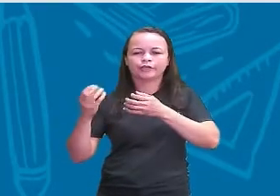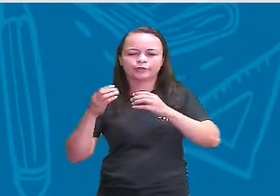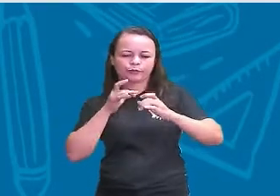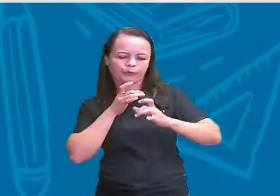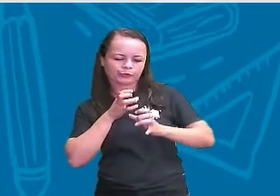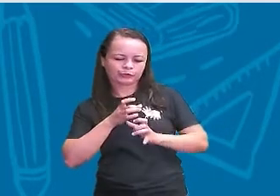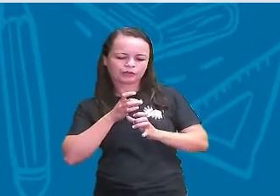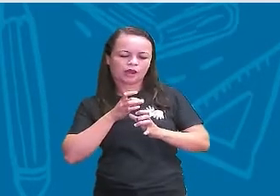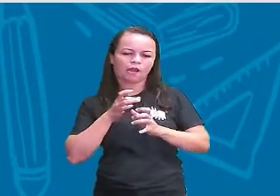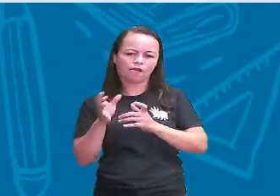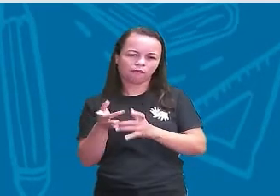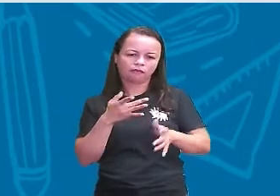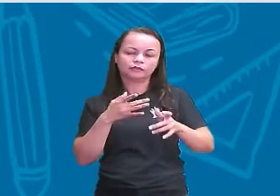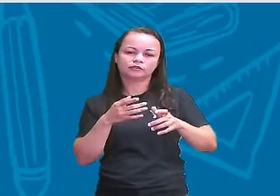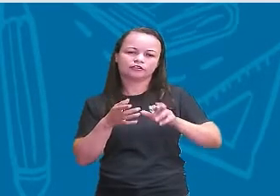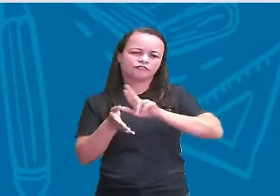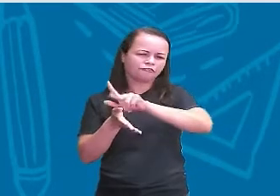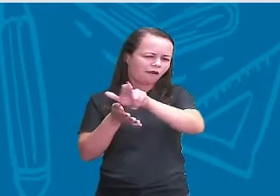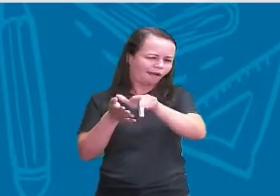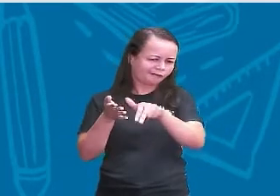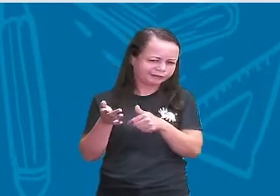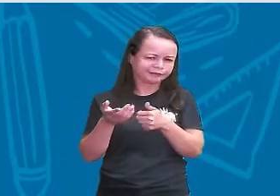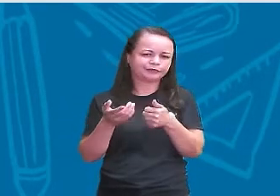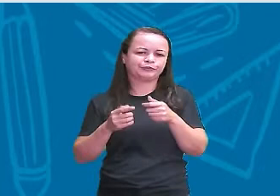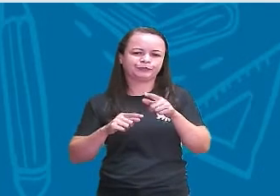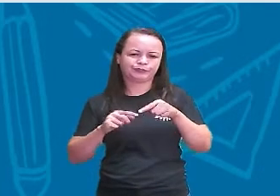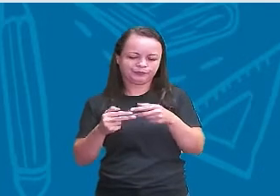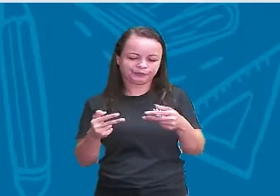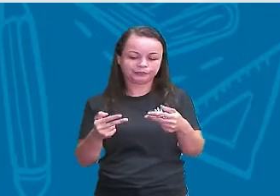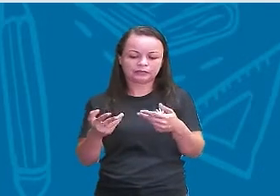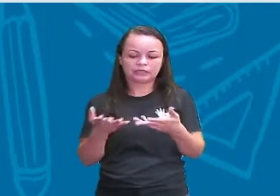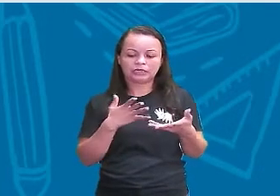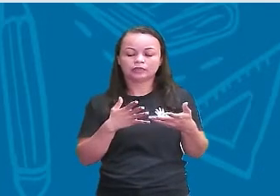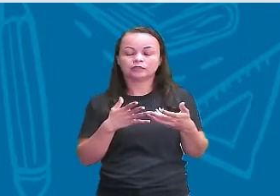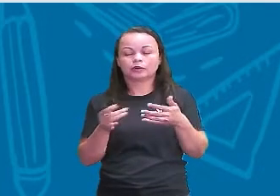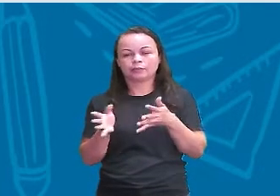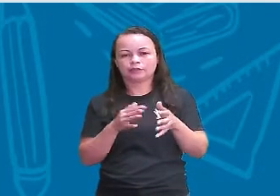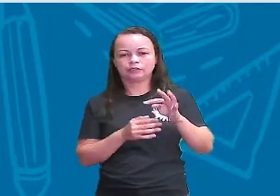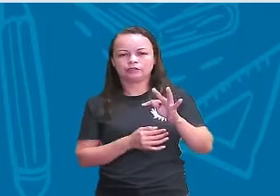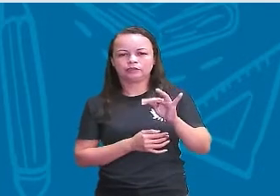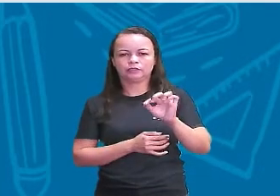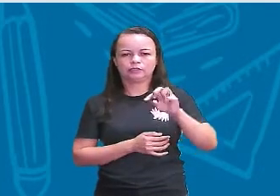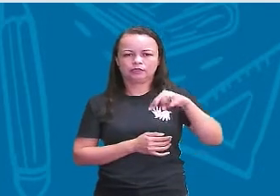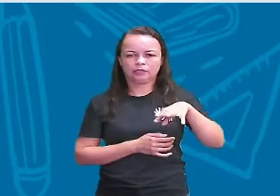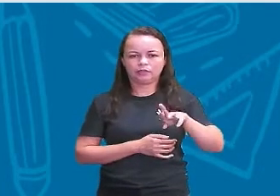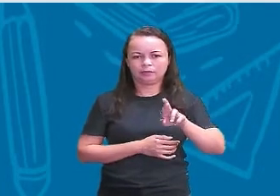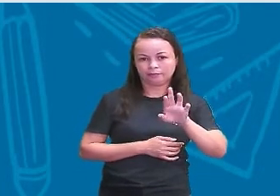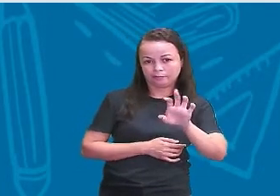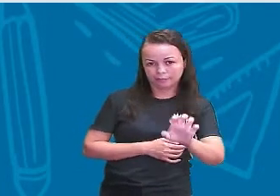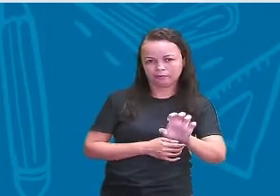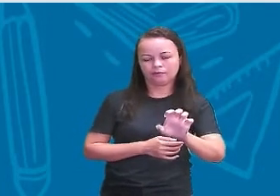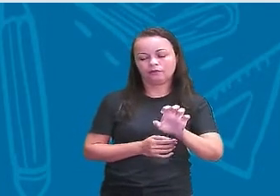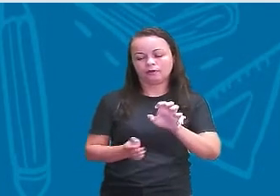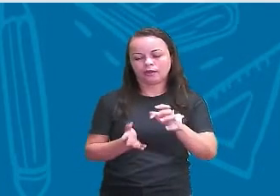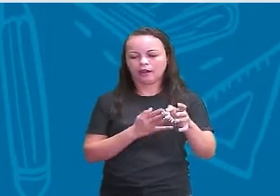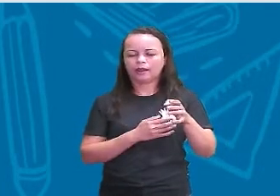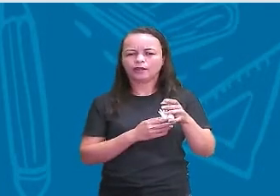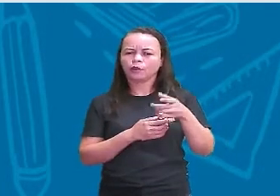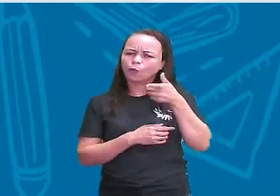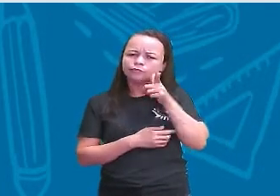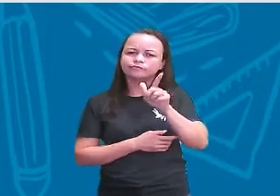tá certo? E vários outros instrumentos. Então, a partir do timbre, a gente consegue então